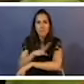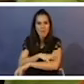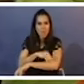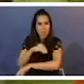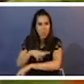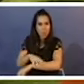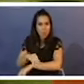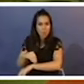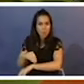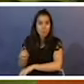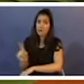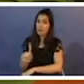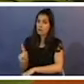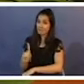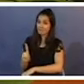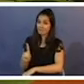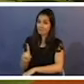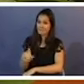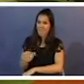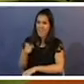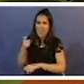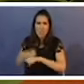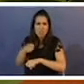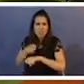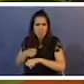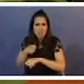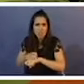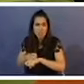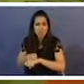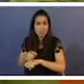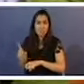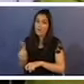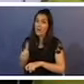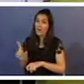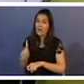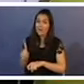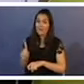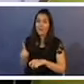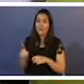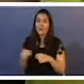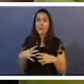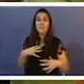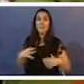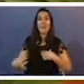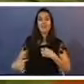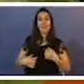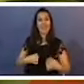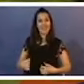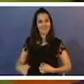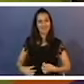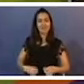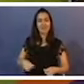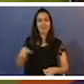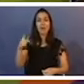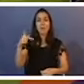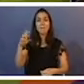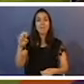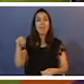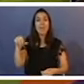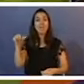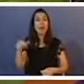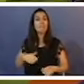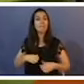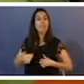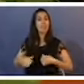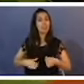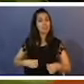de pelo são placas duras não né é o que são apenas muito bem